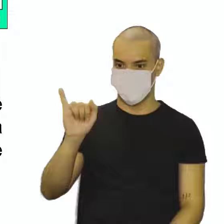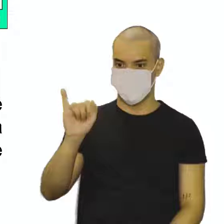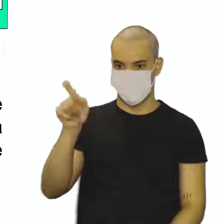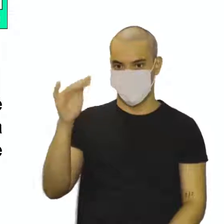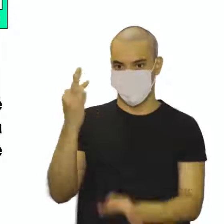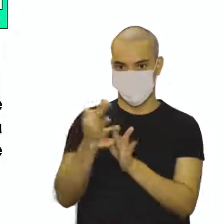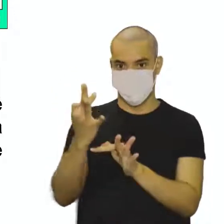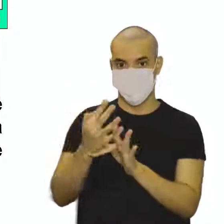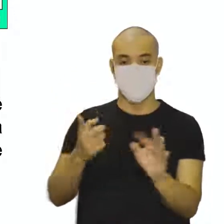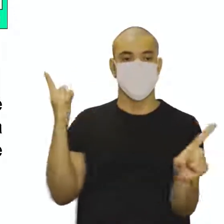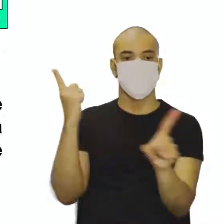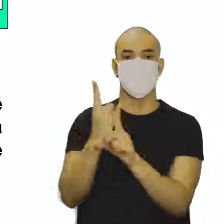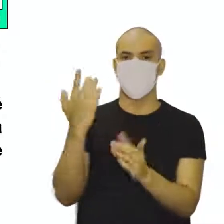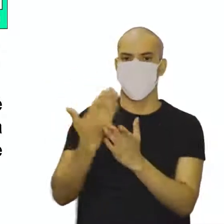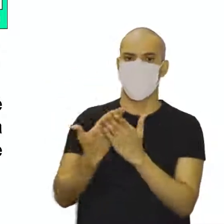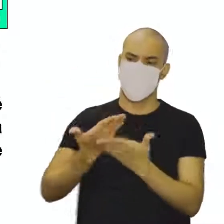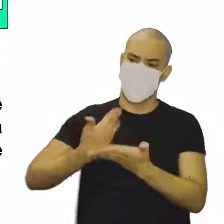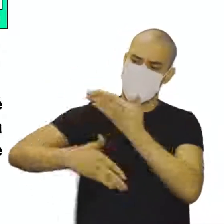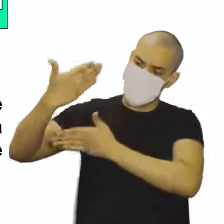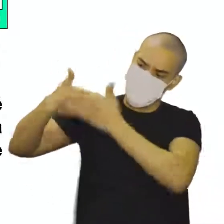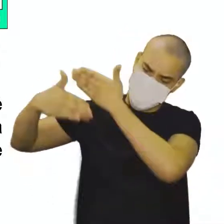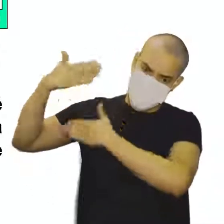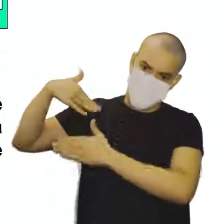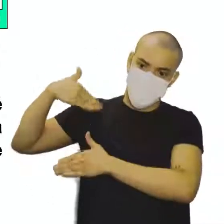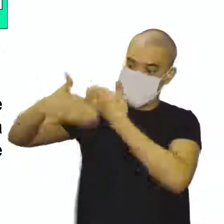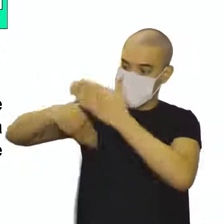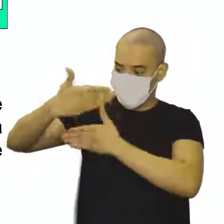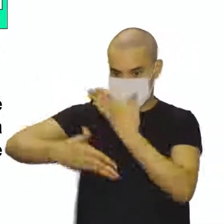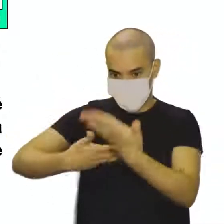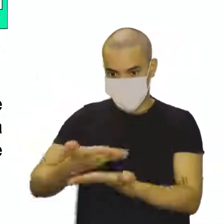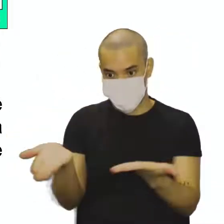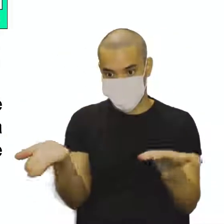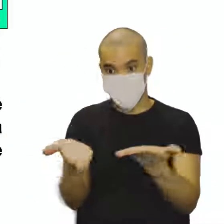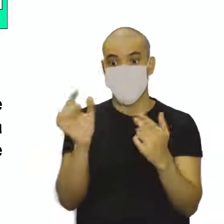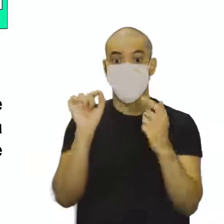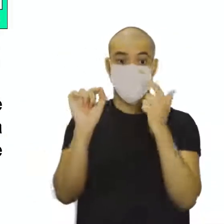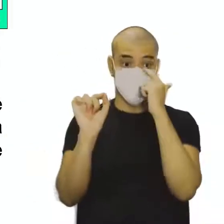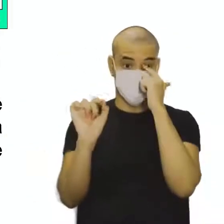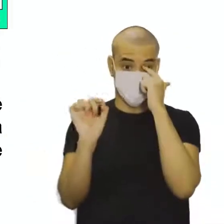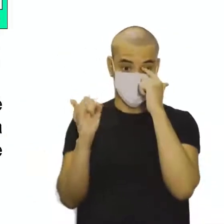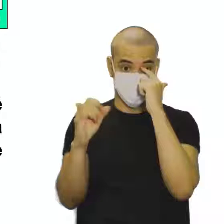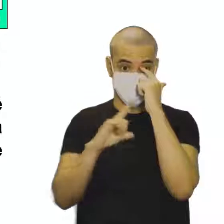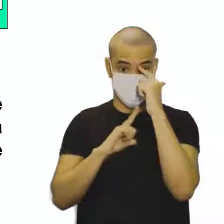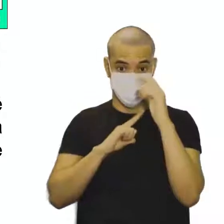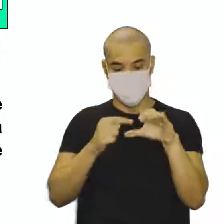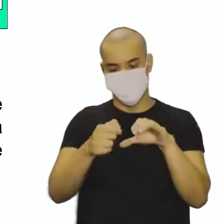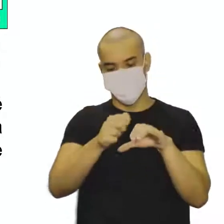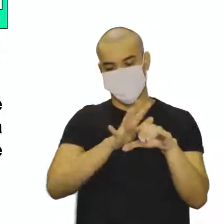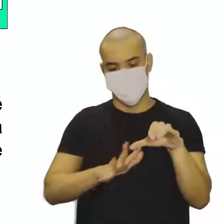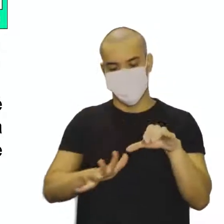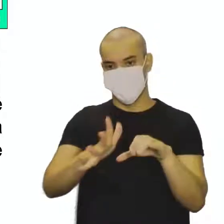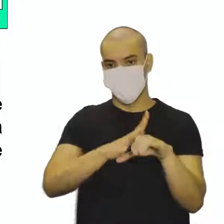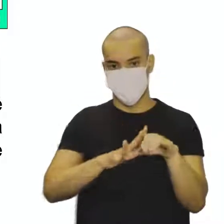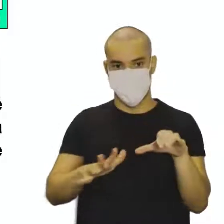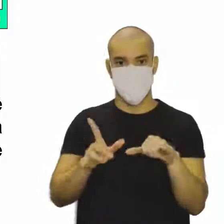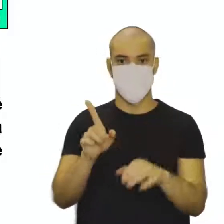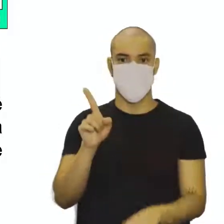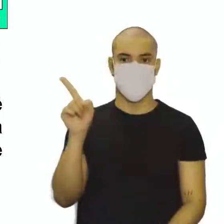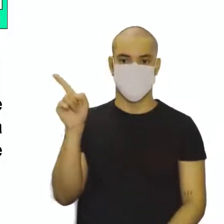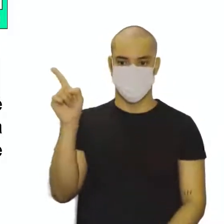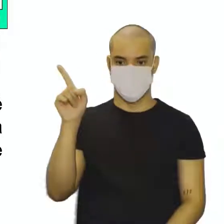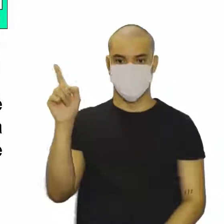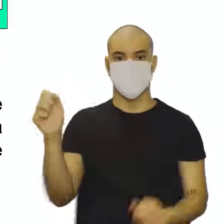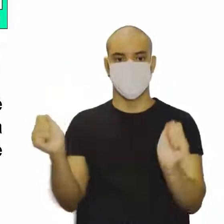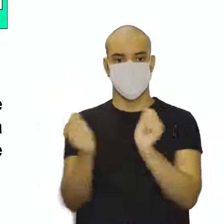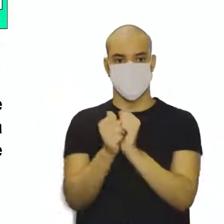até conversamos isso em aulas passadas e eu trouxe para relembrar, tá? Se você tem um circuito, nesse caso aqui é um circuito com